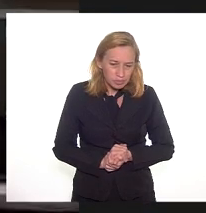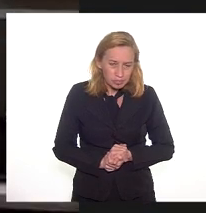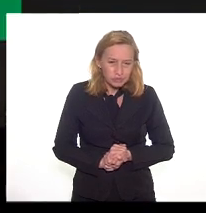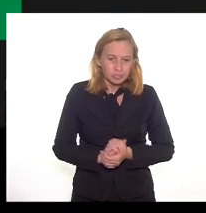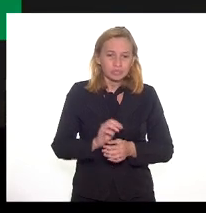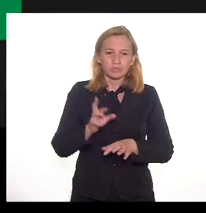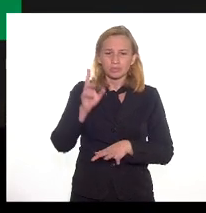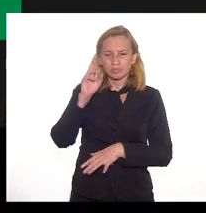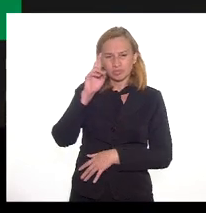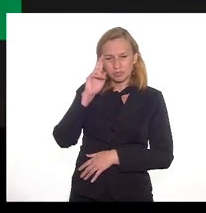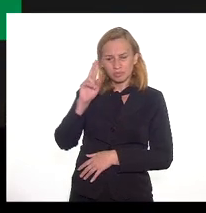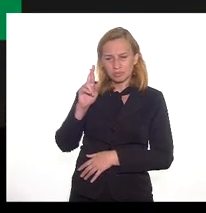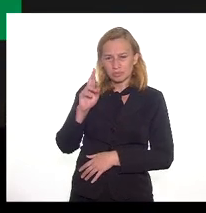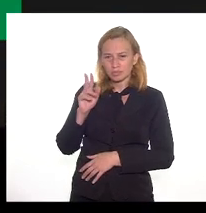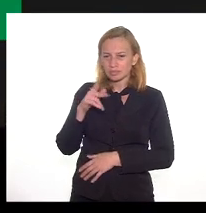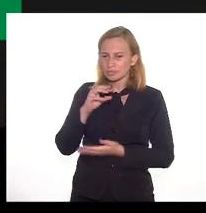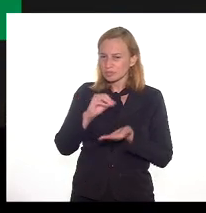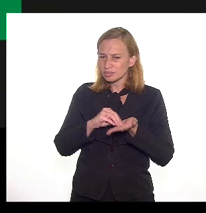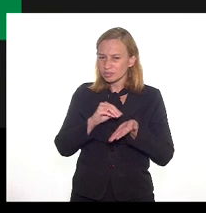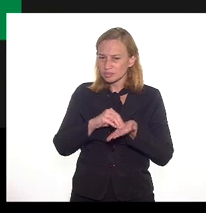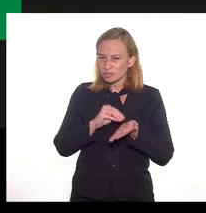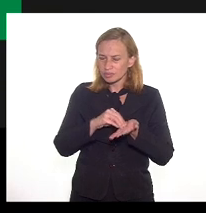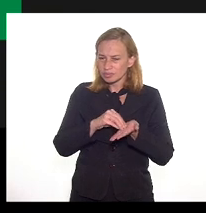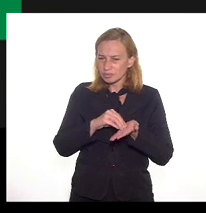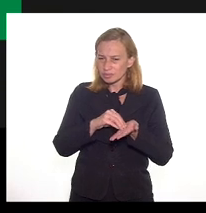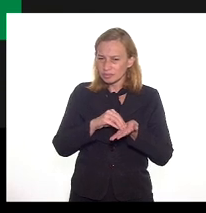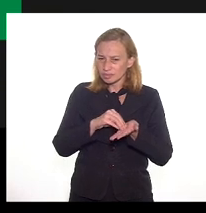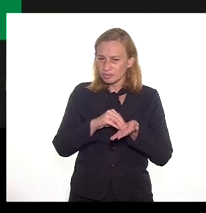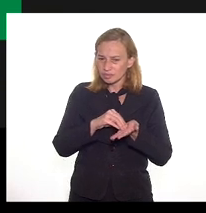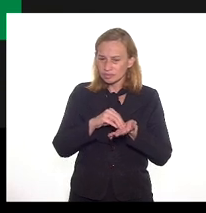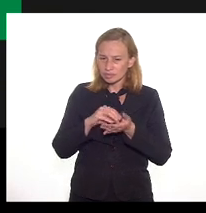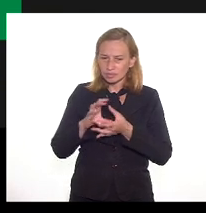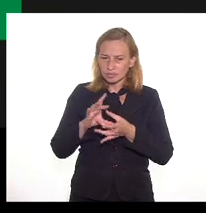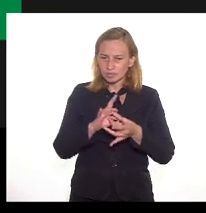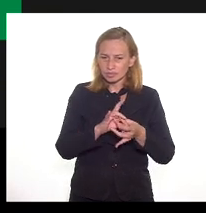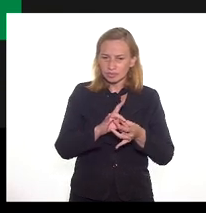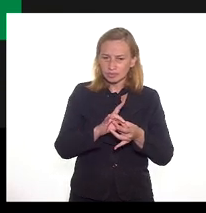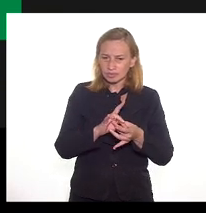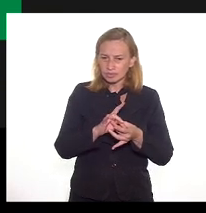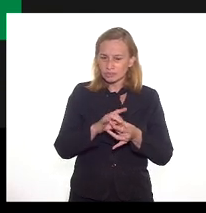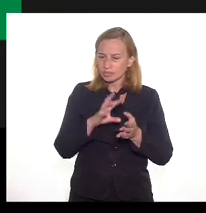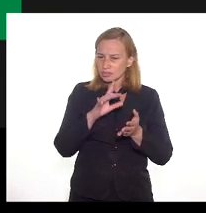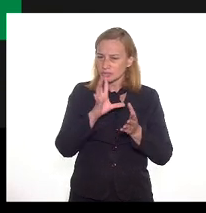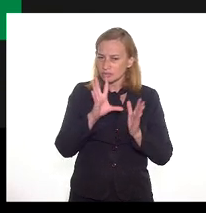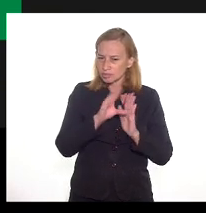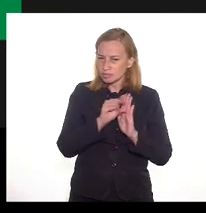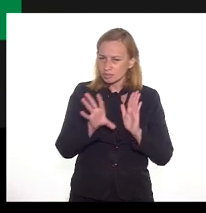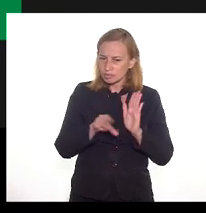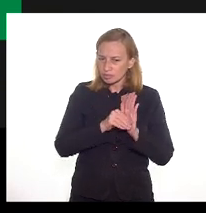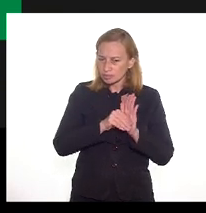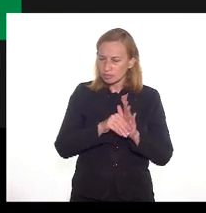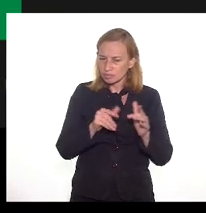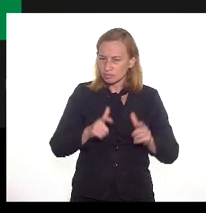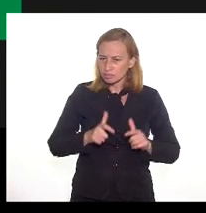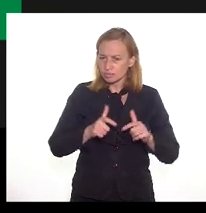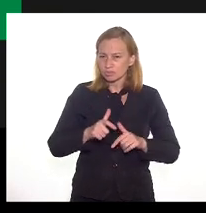O senhor reputa a falta de cumprimento desse aqui, a cumprimento do conteúdo local pela Petrobras?